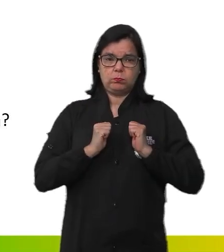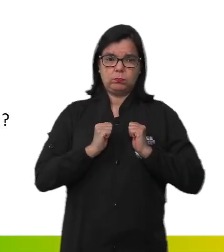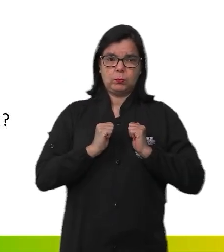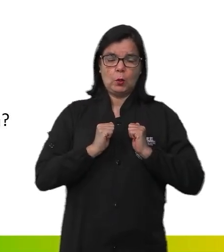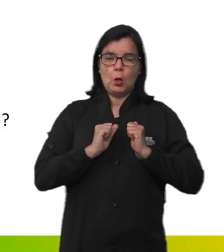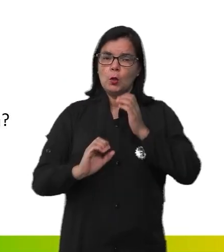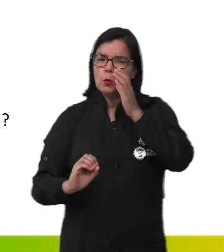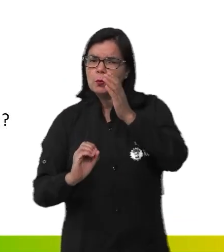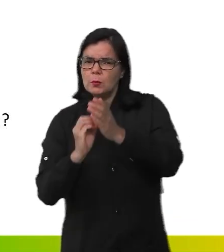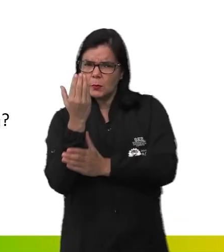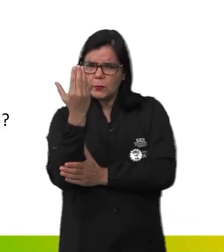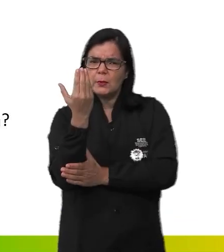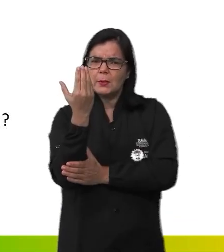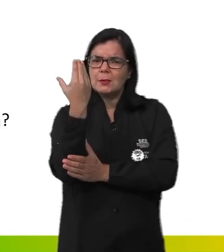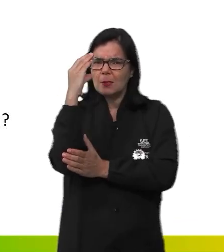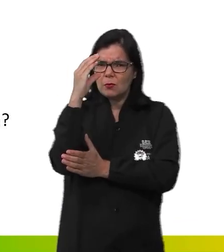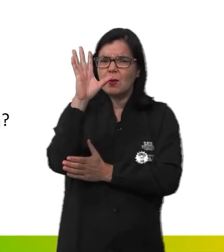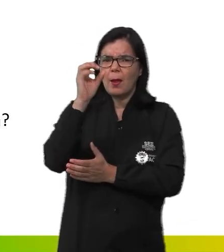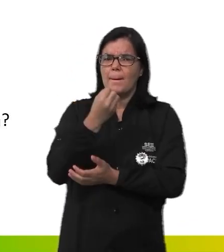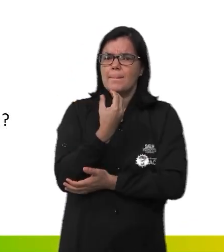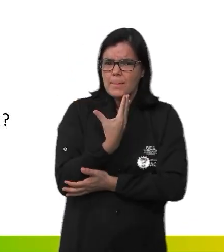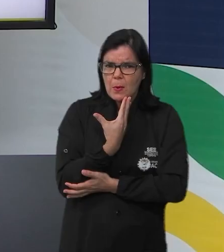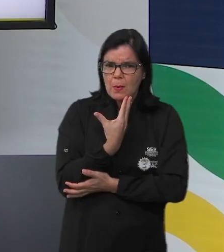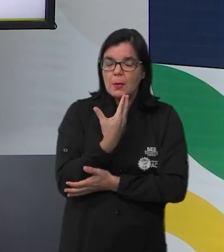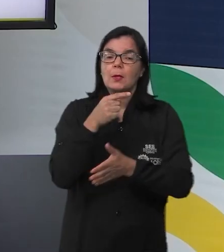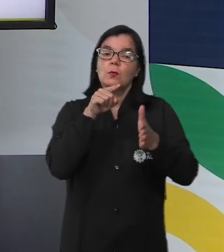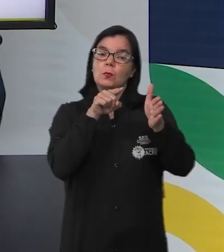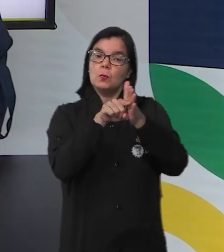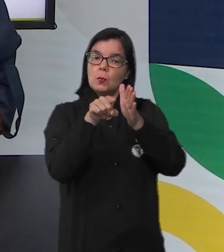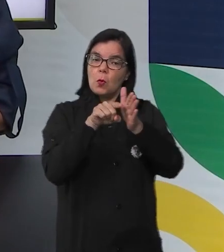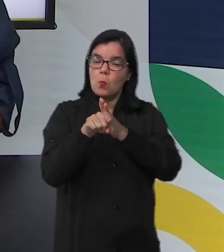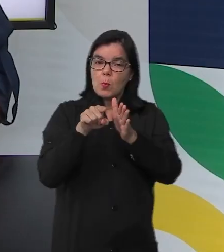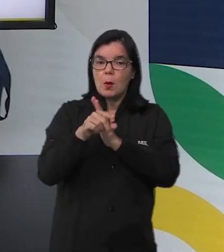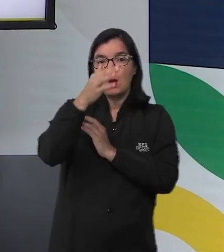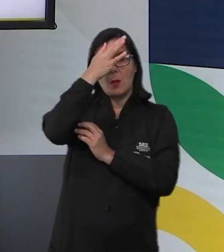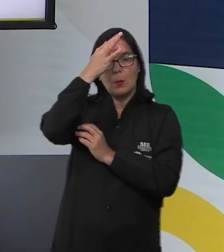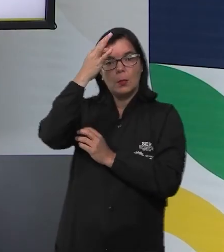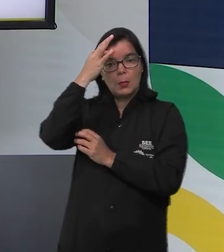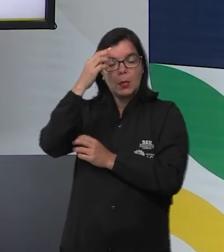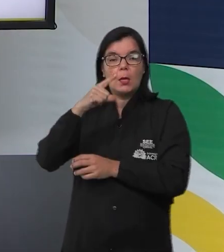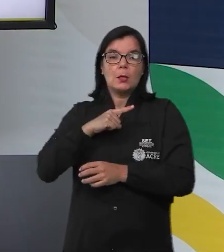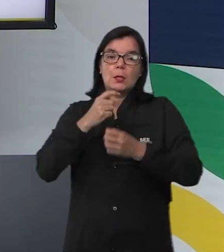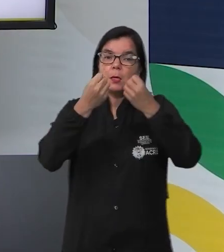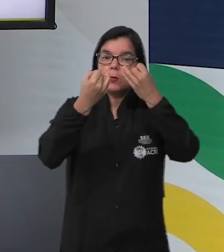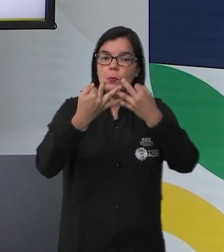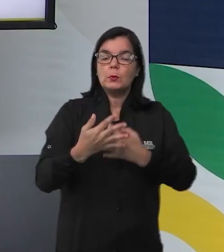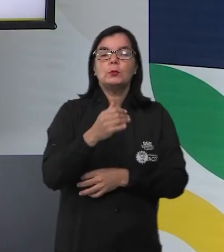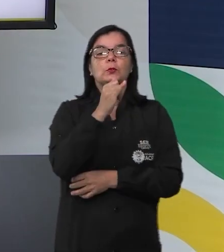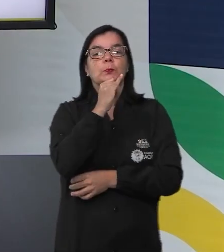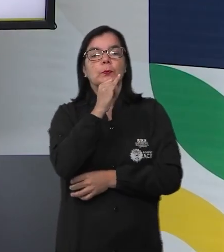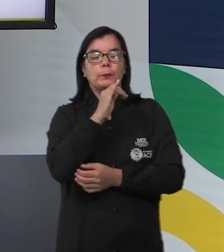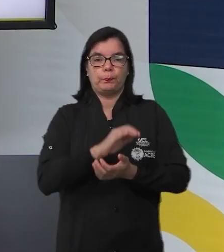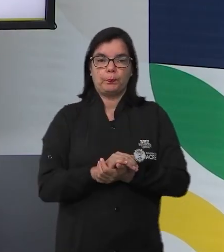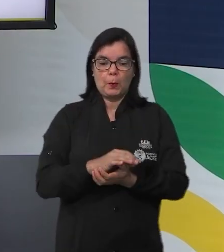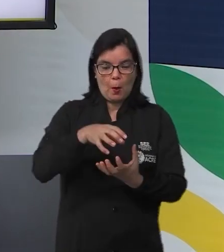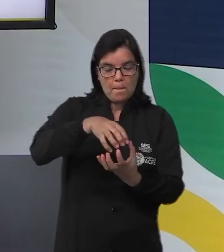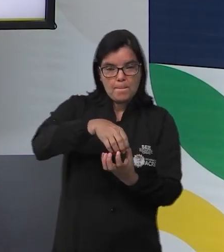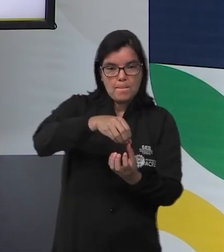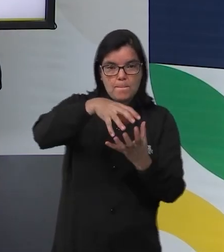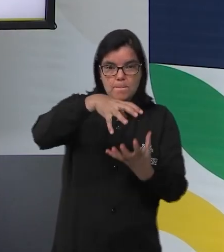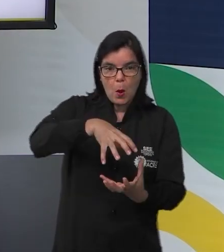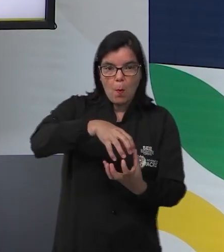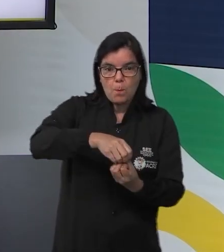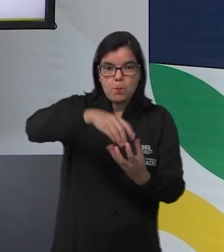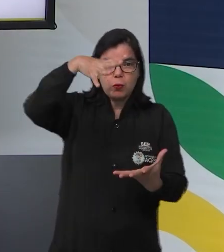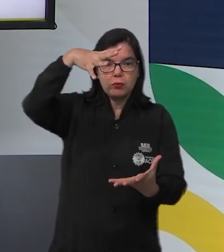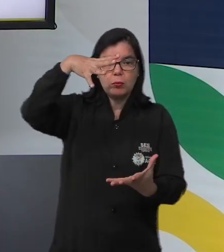descoberta científica é benéfica? Então, são esses tipos de perguntas que a filosofia tenta explicar. Por exemplo, a bomba atômica.